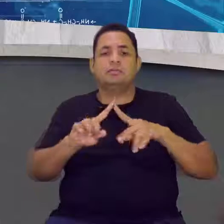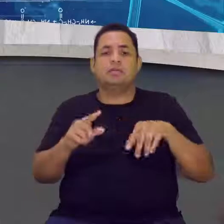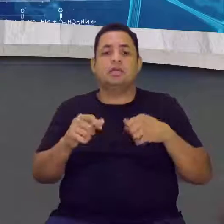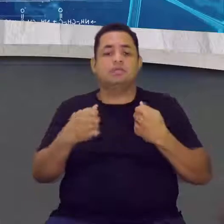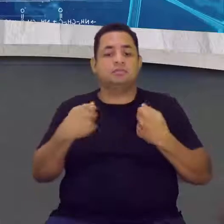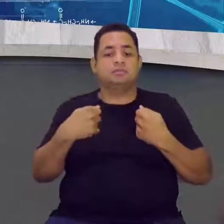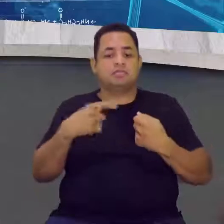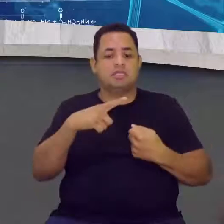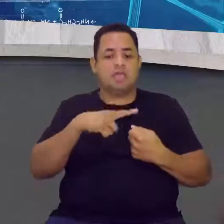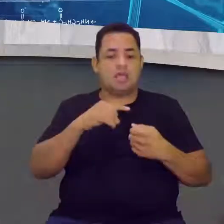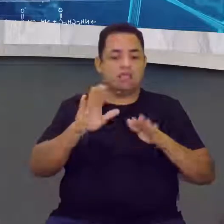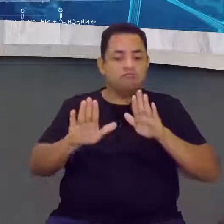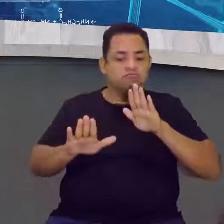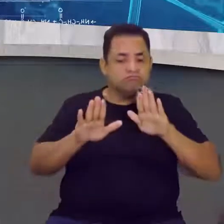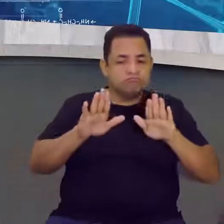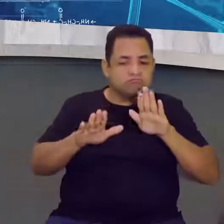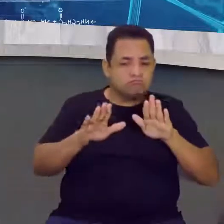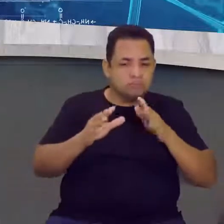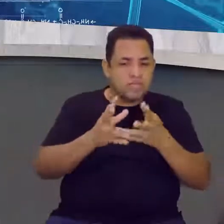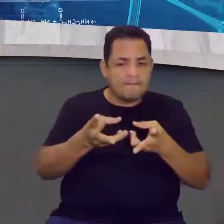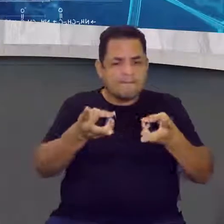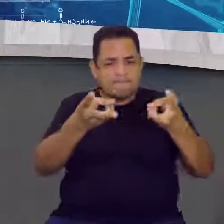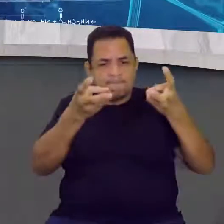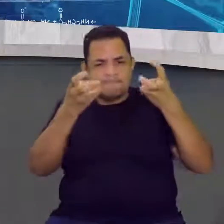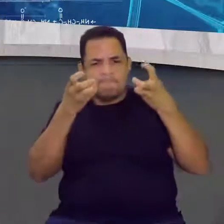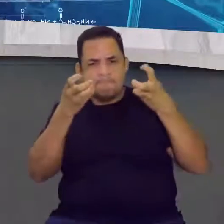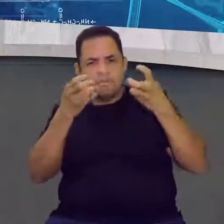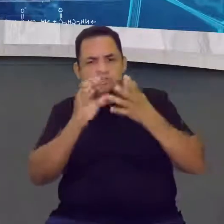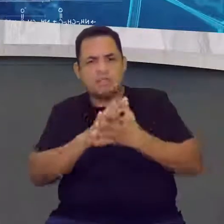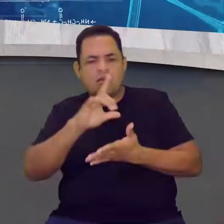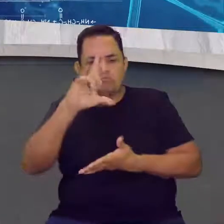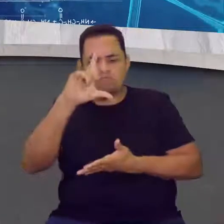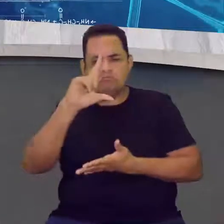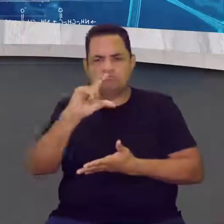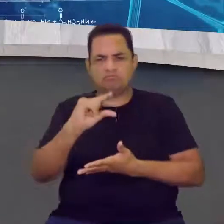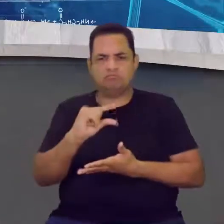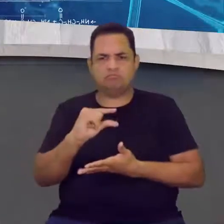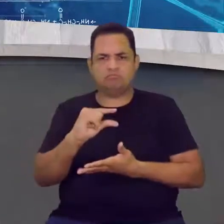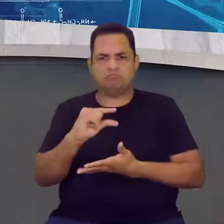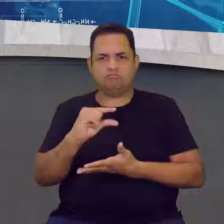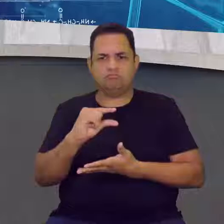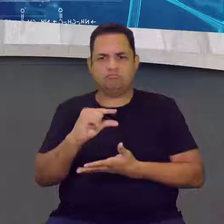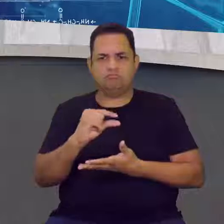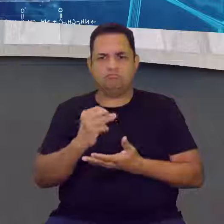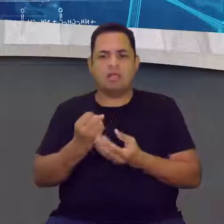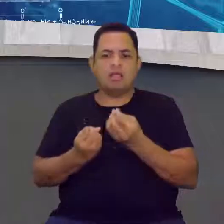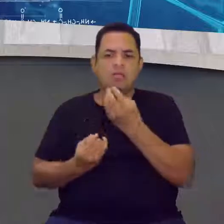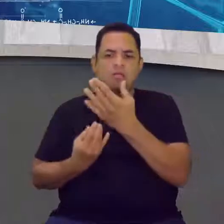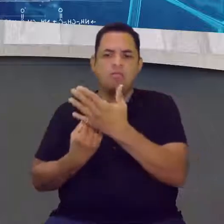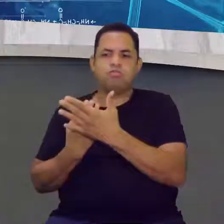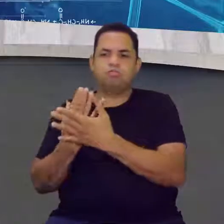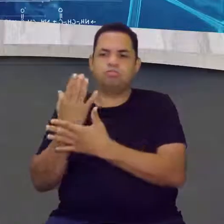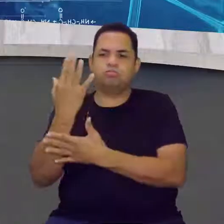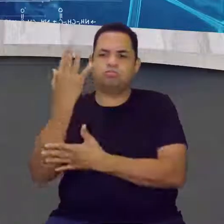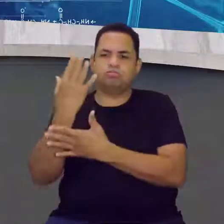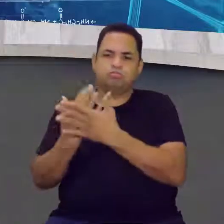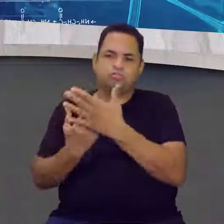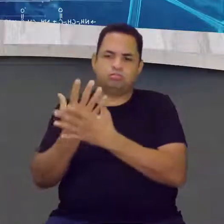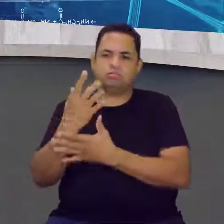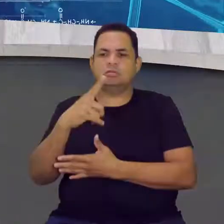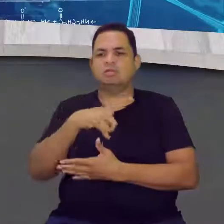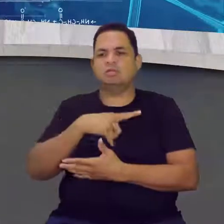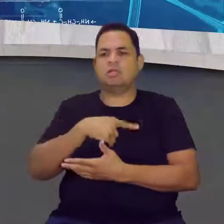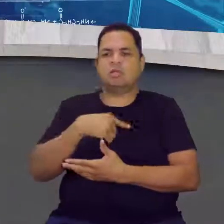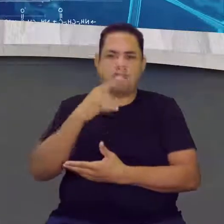esse cuidado, esse olhar de diminuir a emissão desses tipos de gases para a